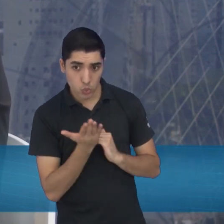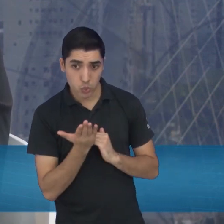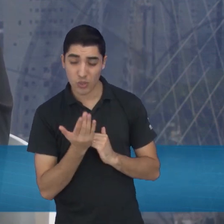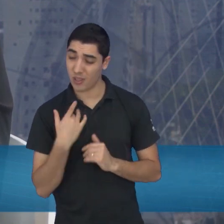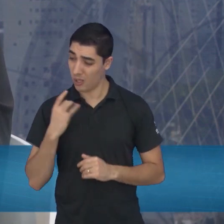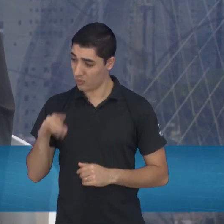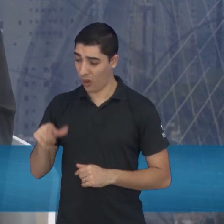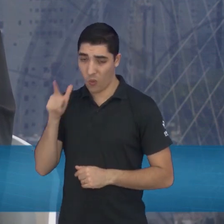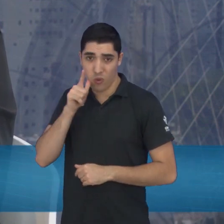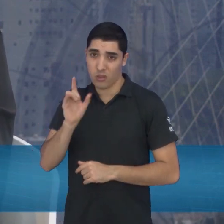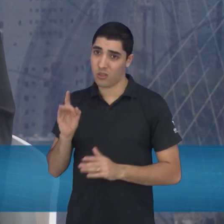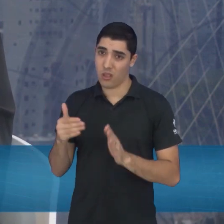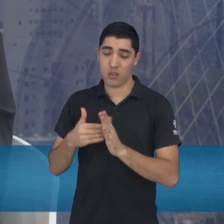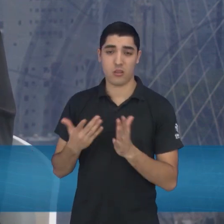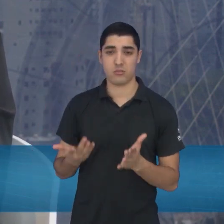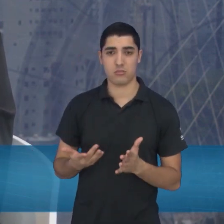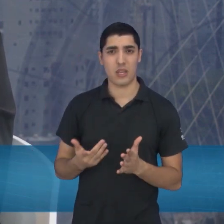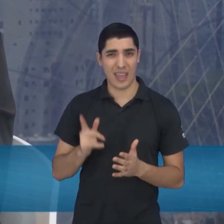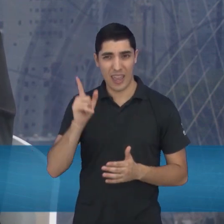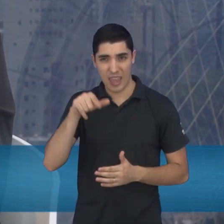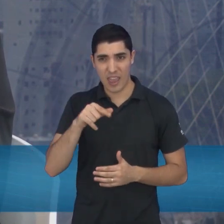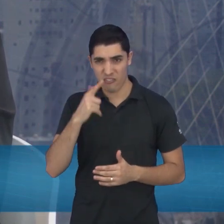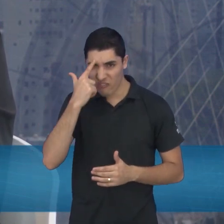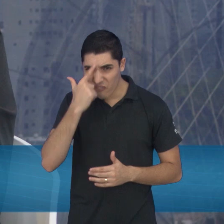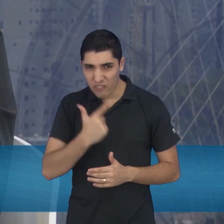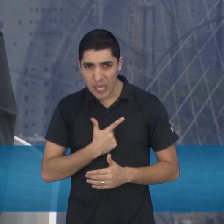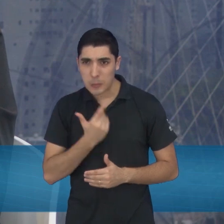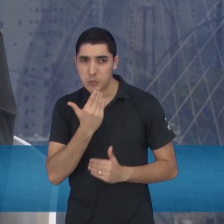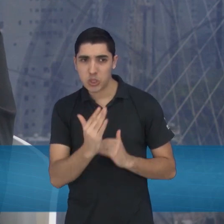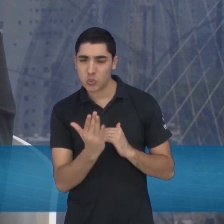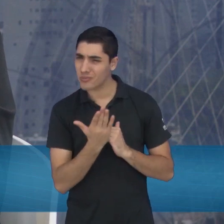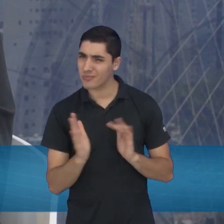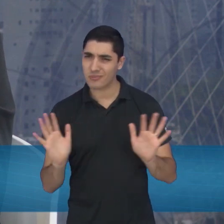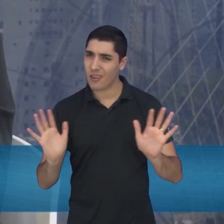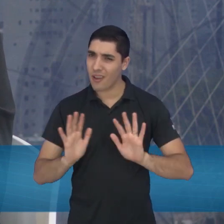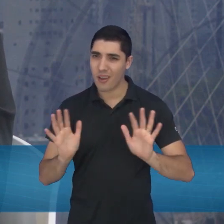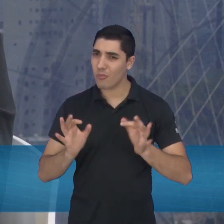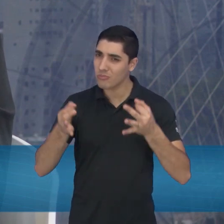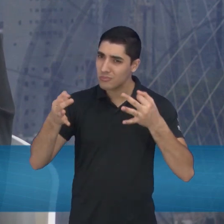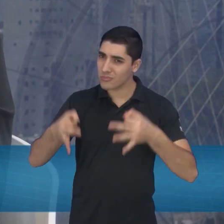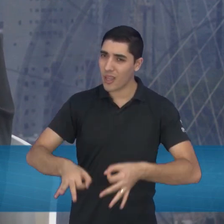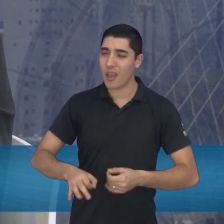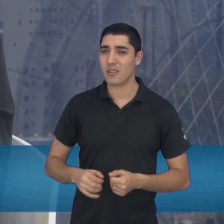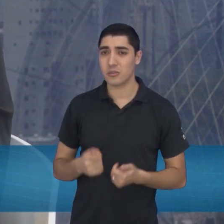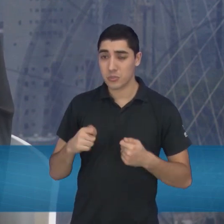aqui, né? Não é um horror pedir ajuda, não é? E a partir da